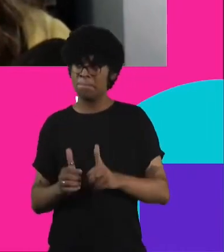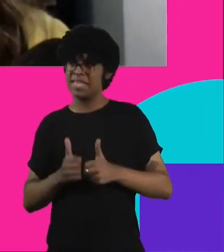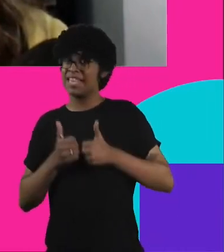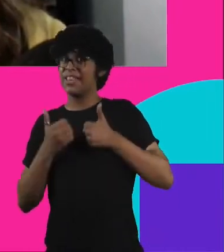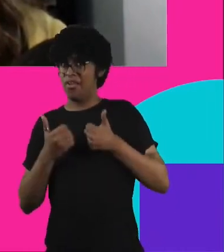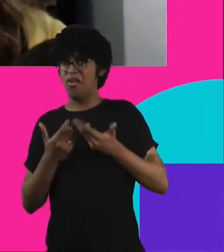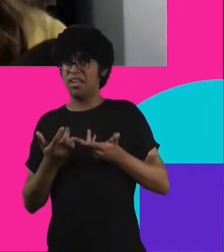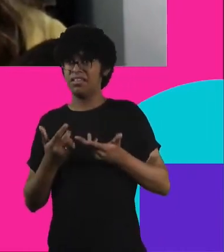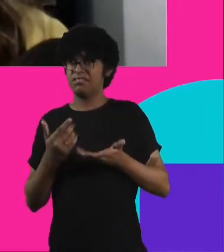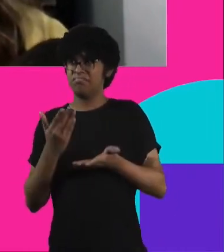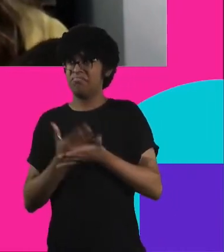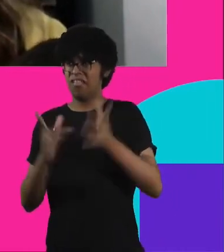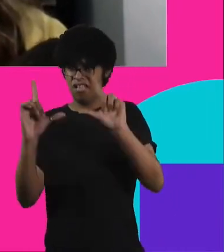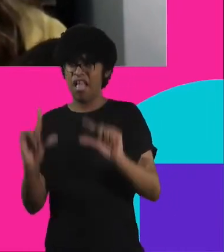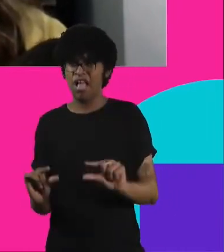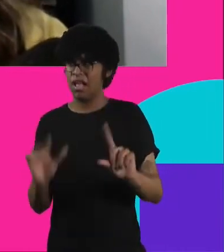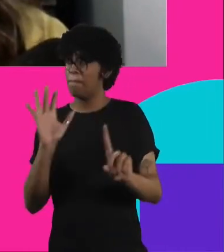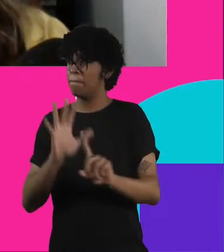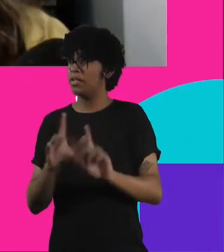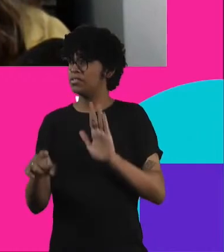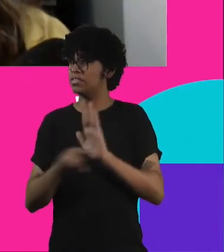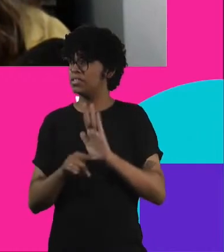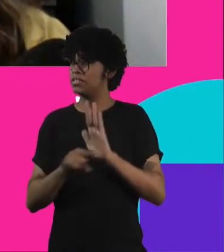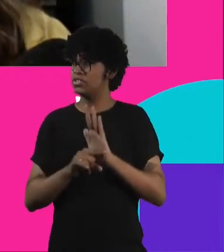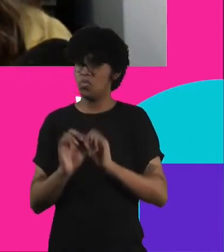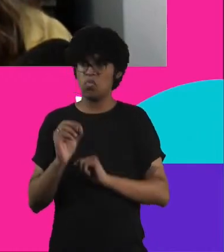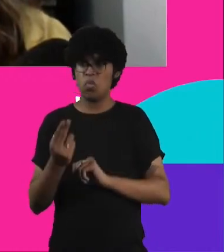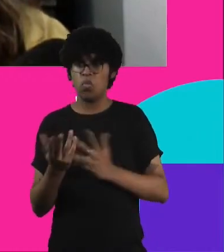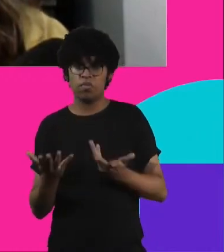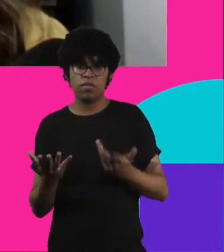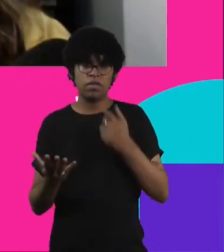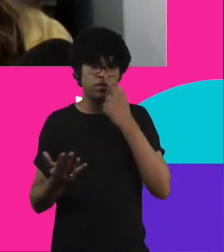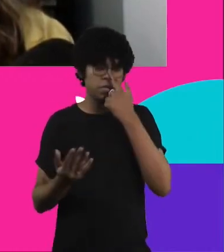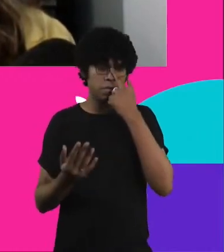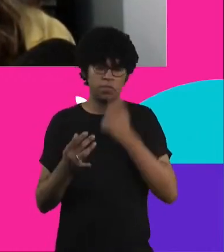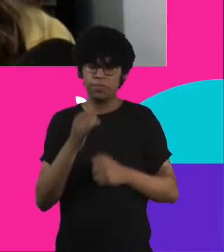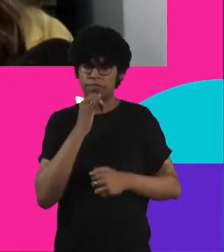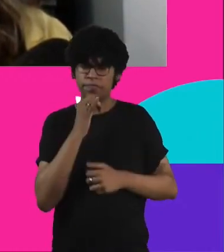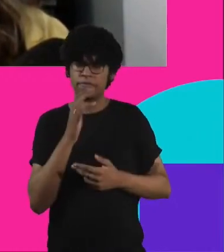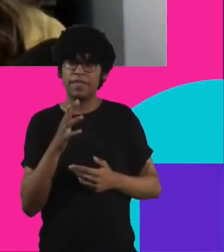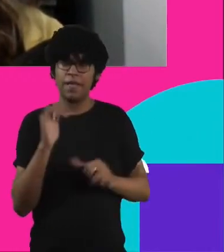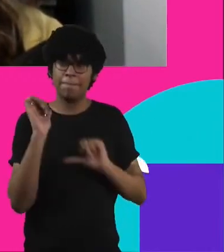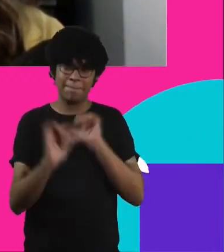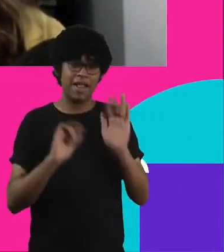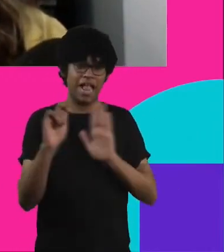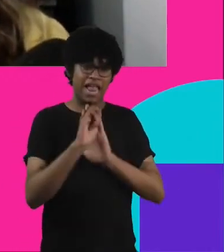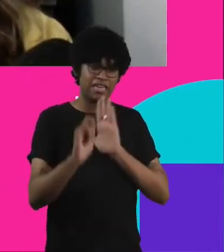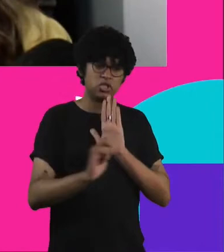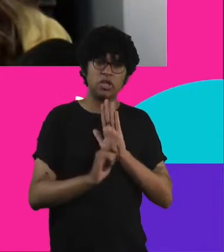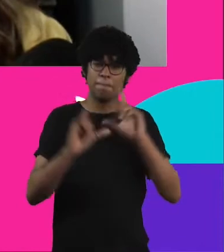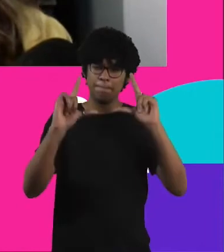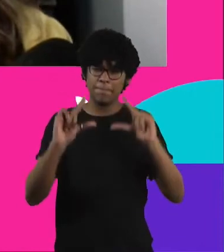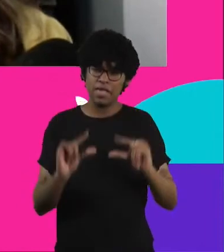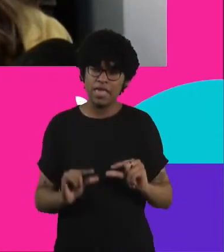né, na mitigação desses impactos negativos, ou seja, né, talvez para tornar esses algoritmos cada vez